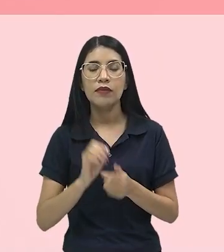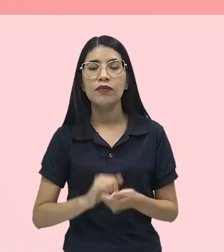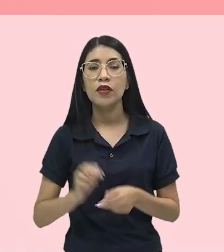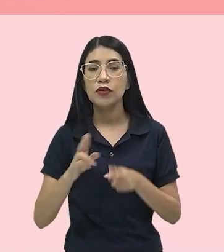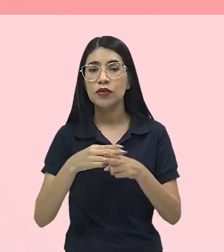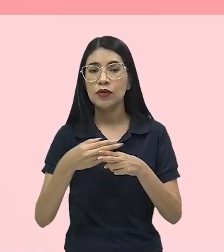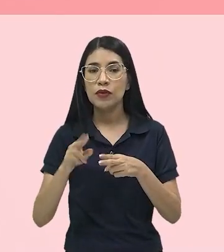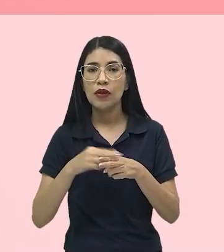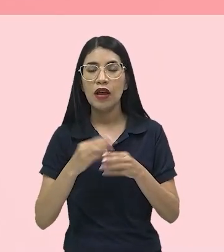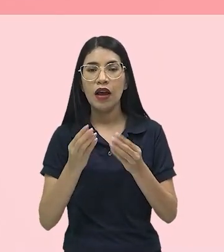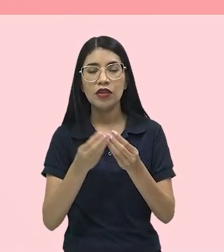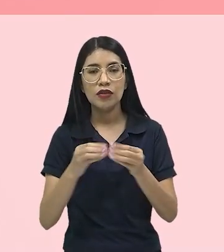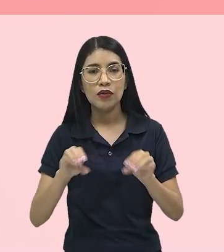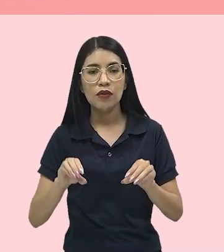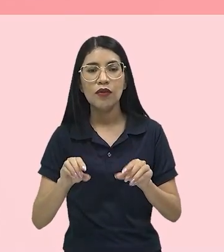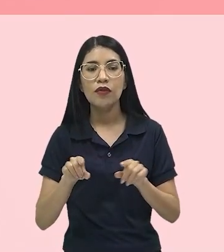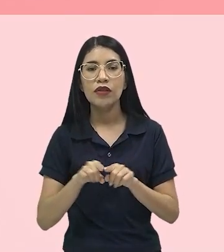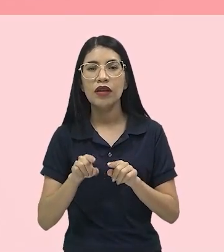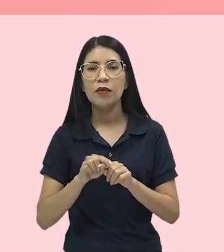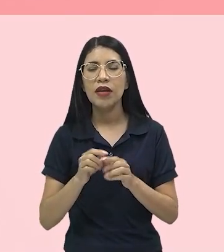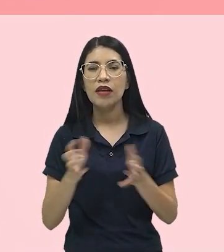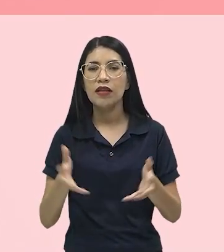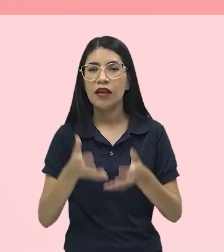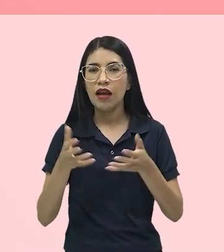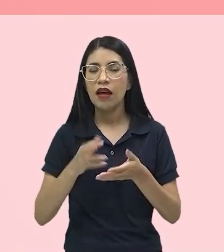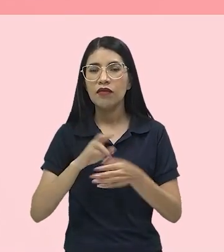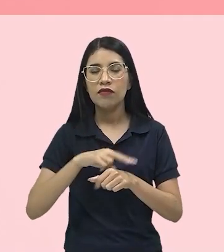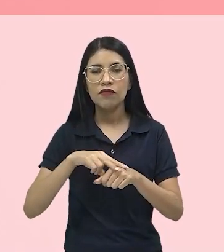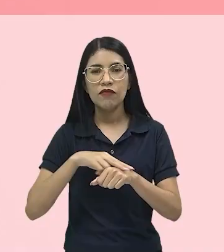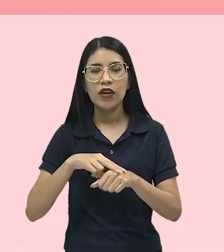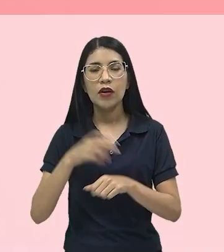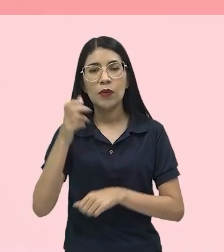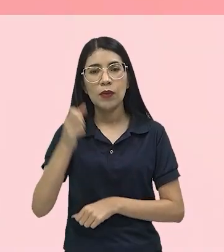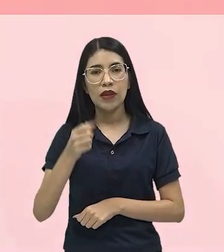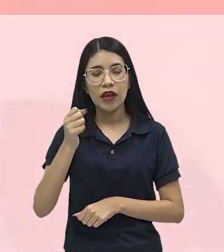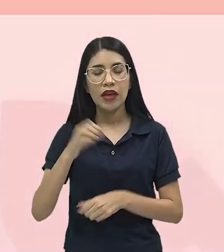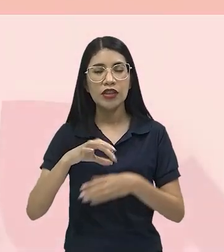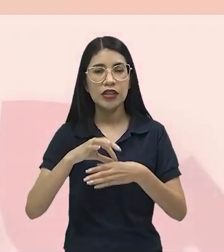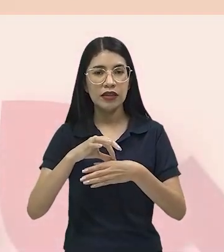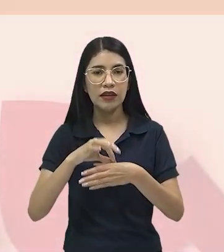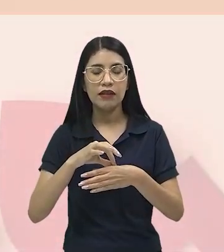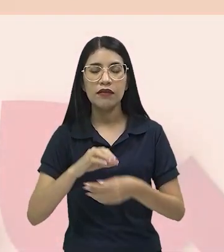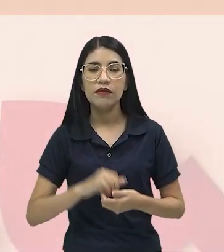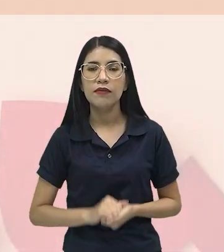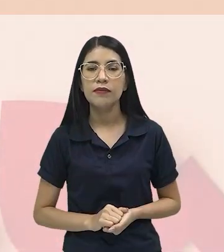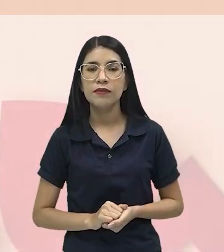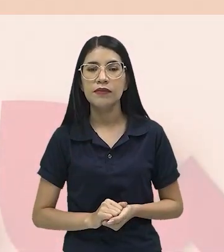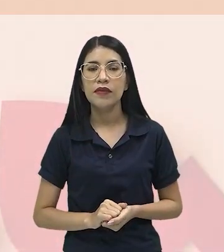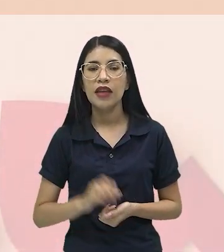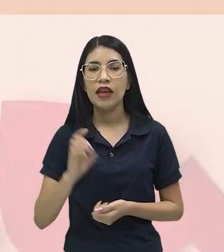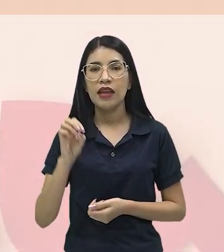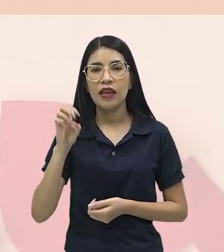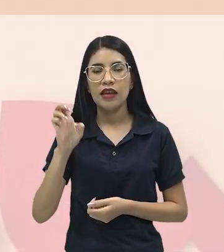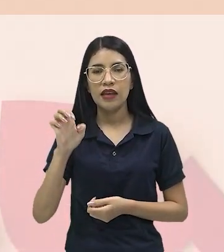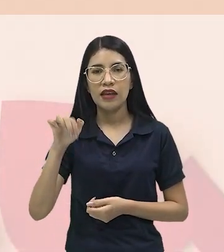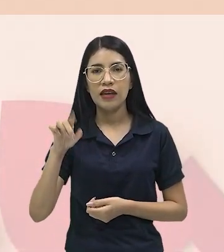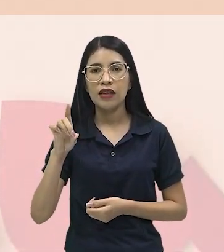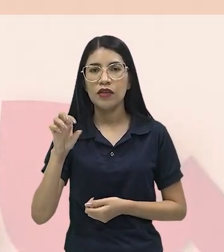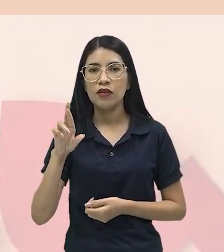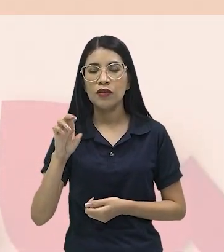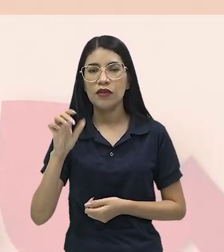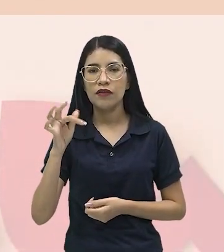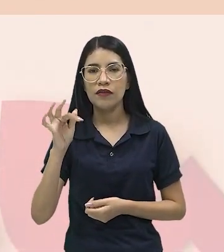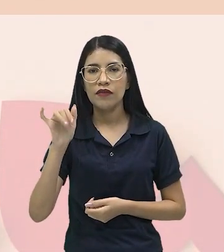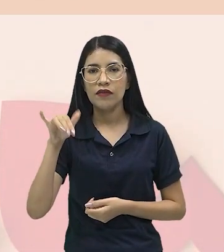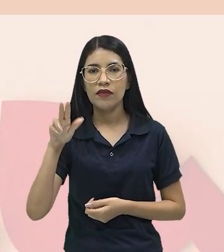chocolate, ovos, legumes, leite e carnes magras. Endorfina. A endorfina é